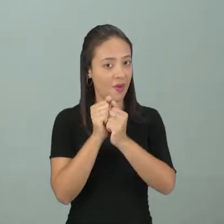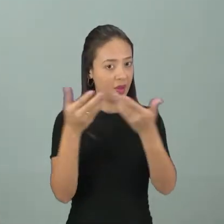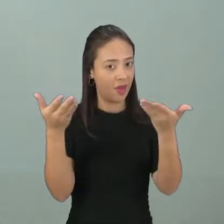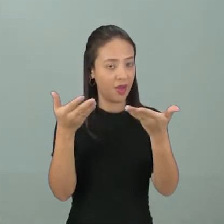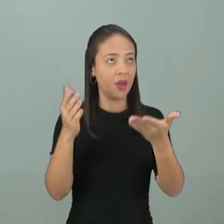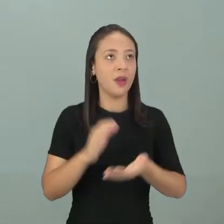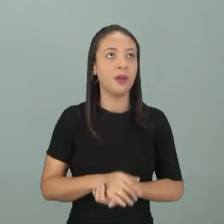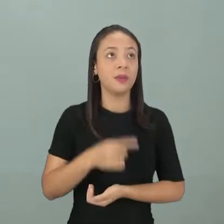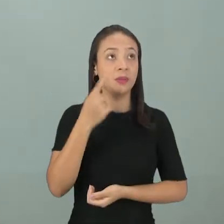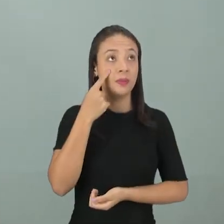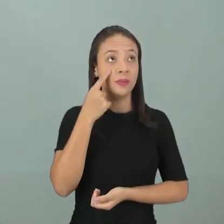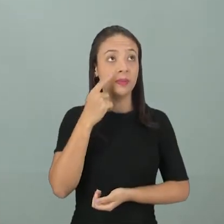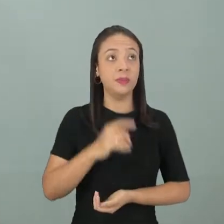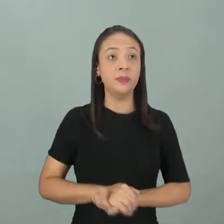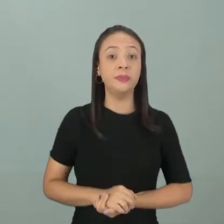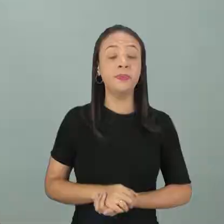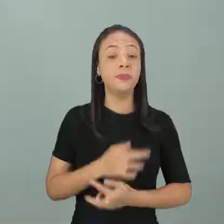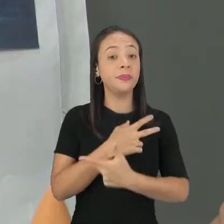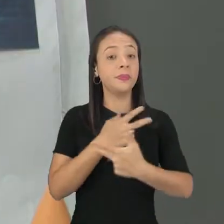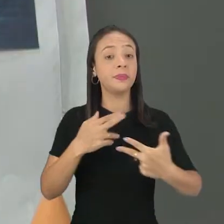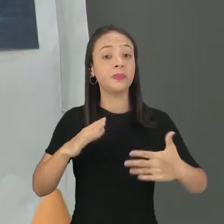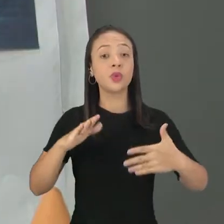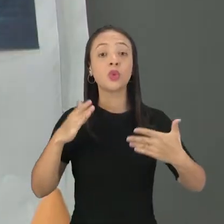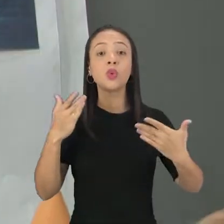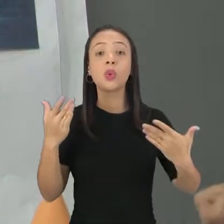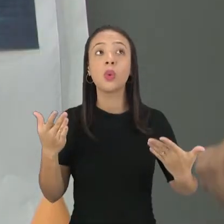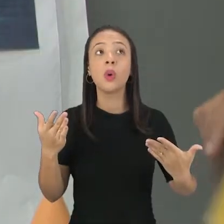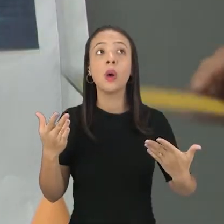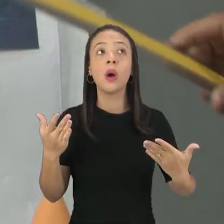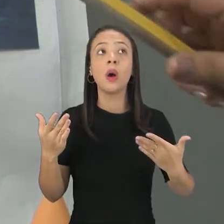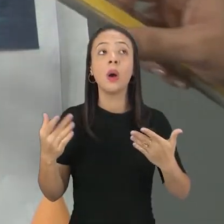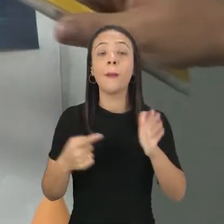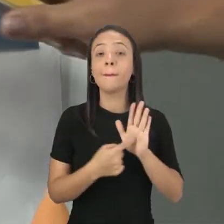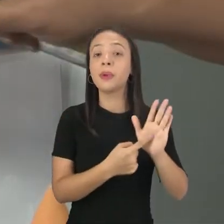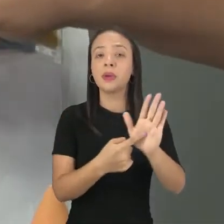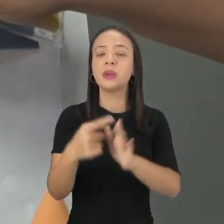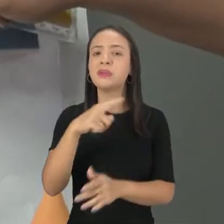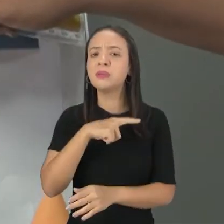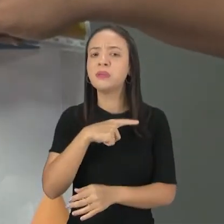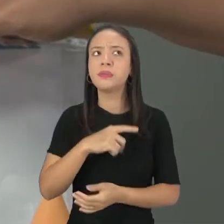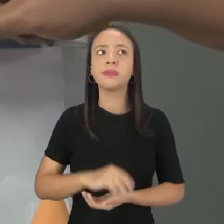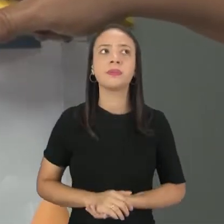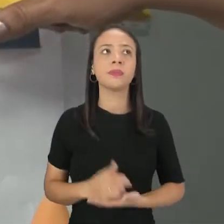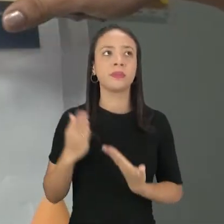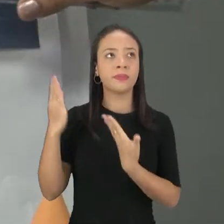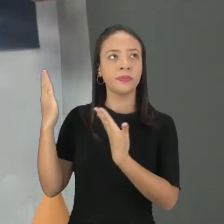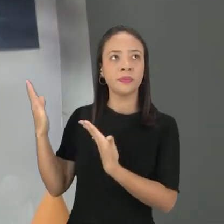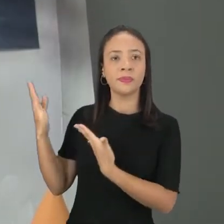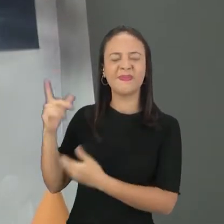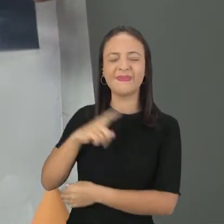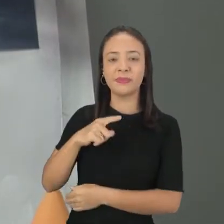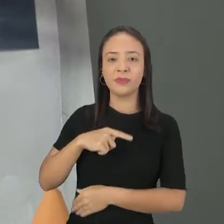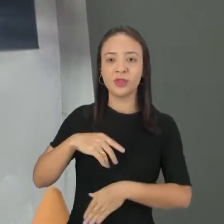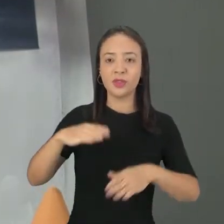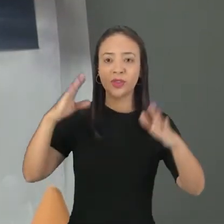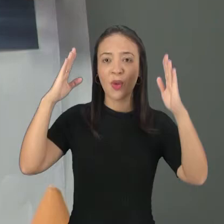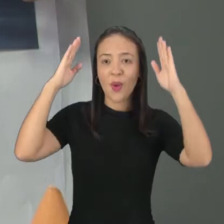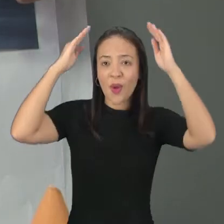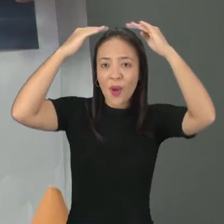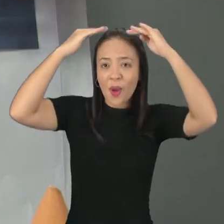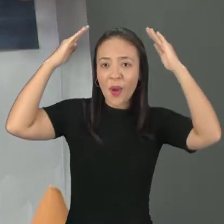juntos? Vamos ver aqui os objetos. Quais formas esses objetos que eu trouxe para vocês têm? Temos aqui um chapeuzinho